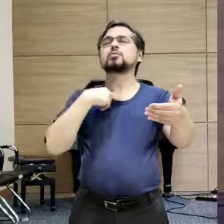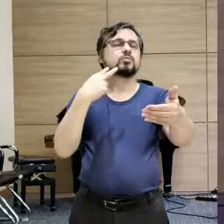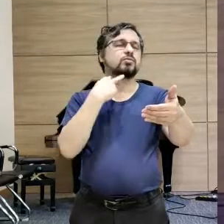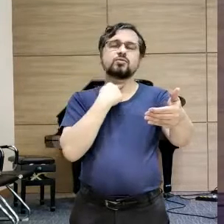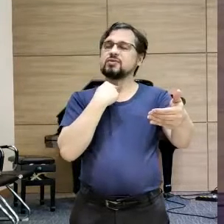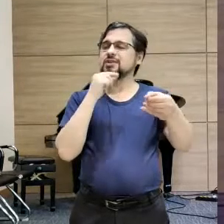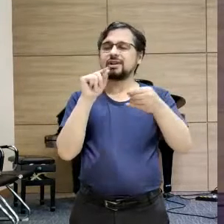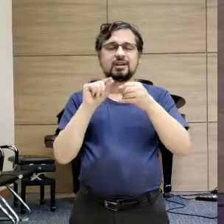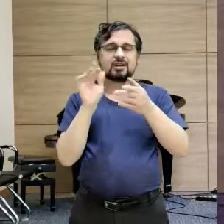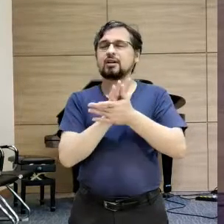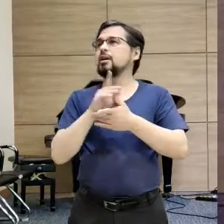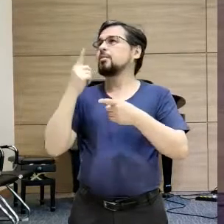porque o Senhor é justo.